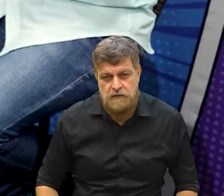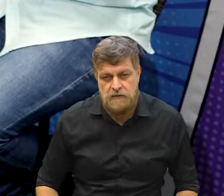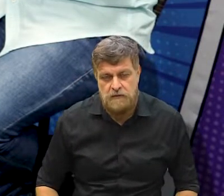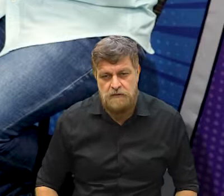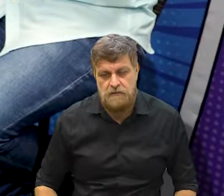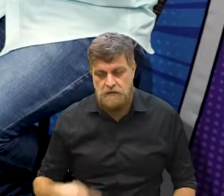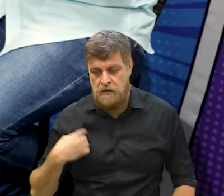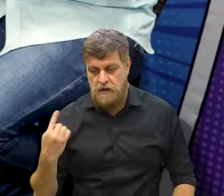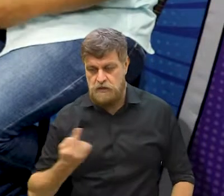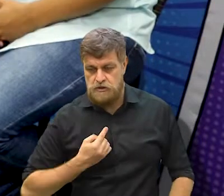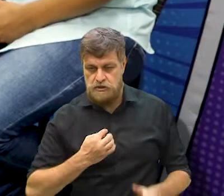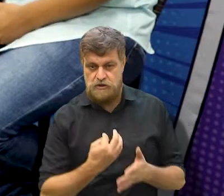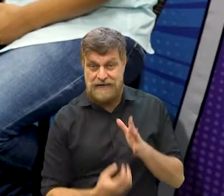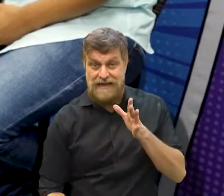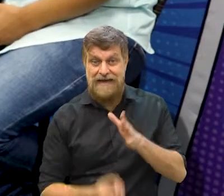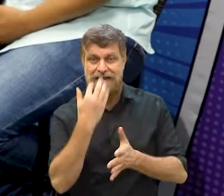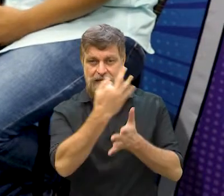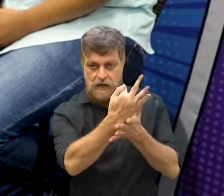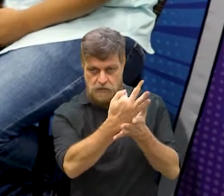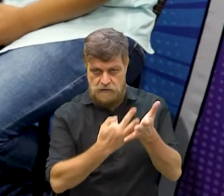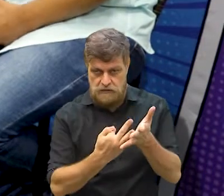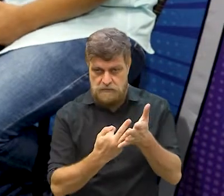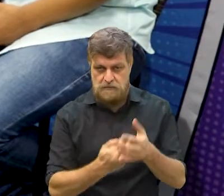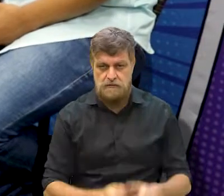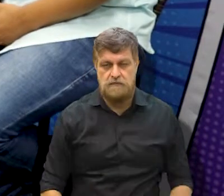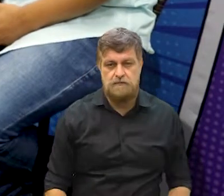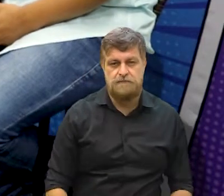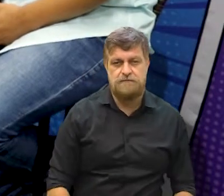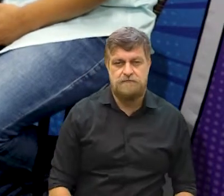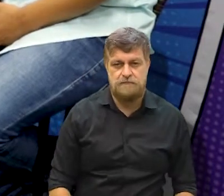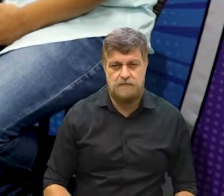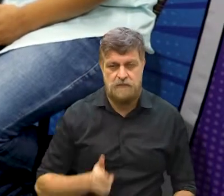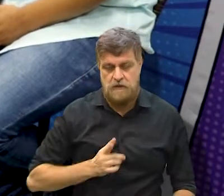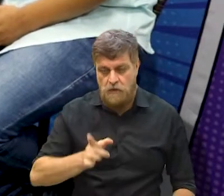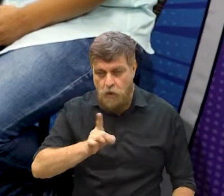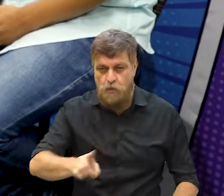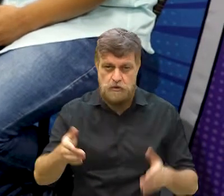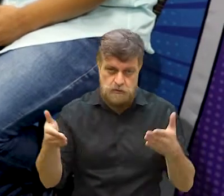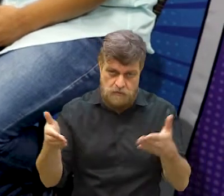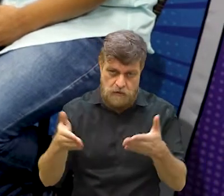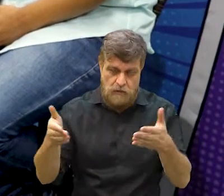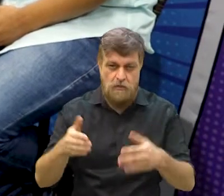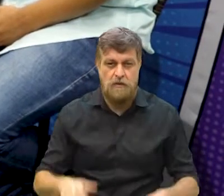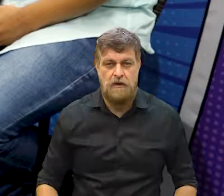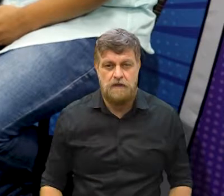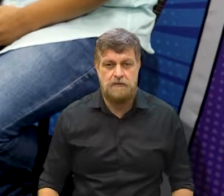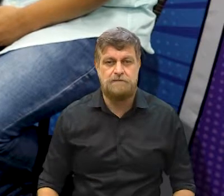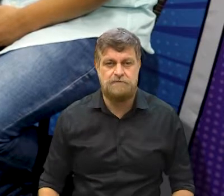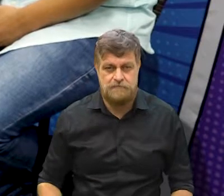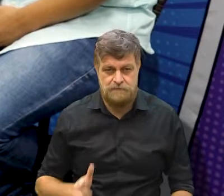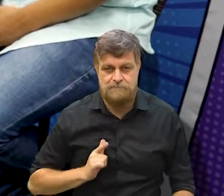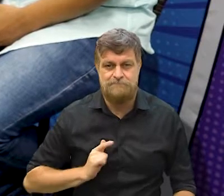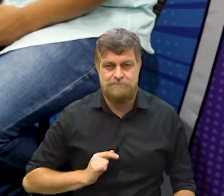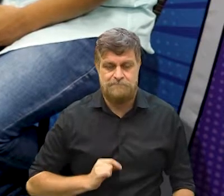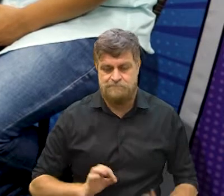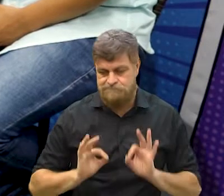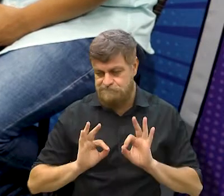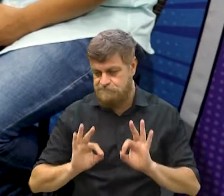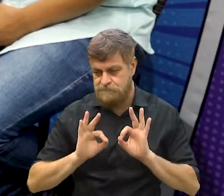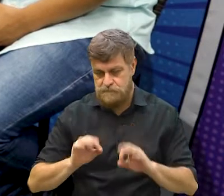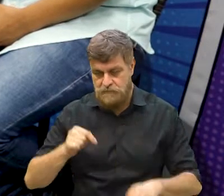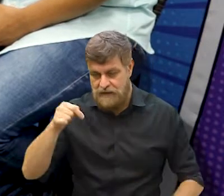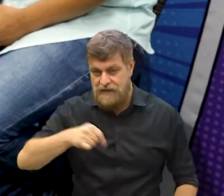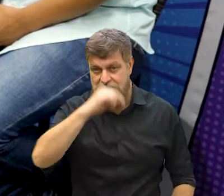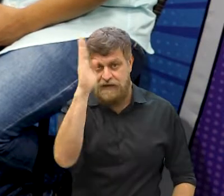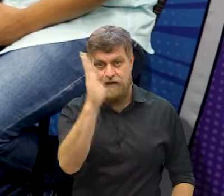Aí ele escreve o texto, e esse último foi o Jean Danton, um roteirista muito conhecido, eu acho que ele é muito querido